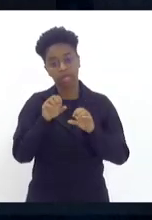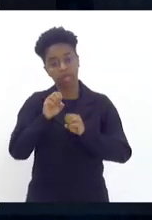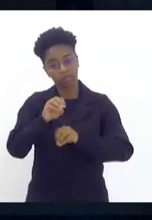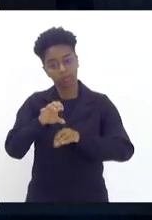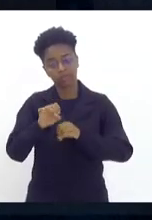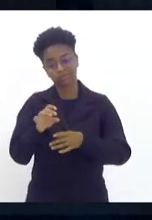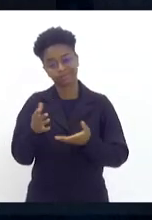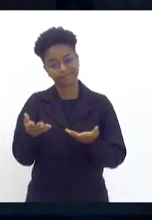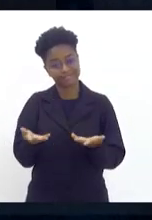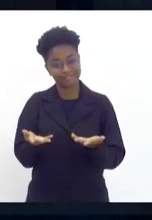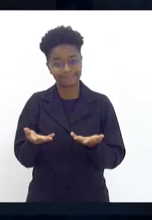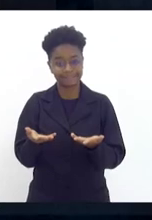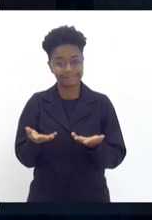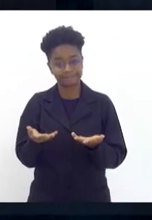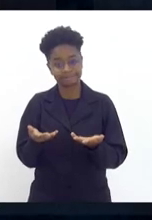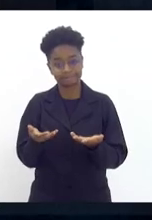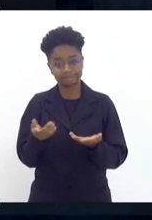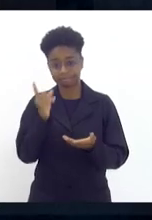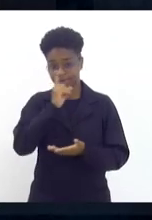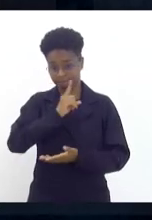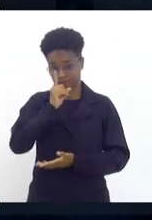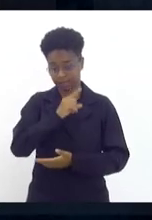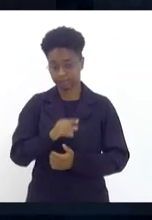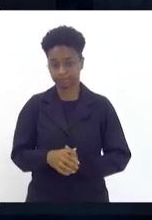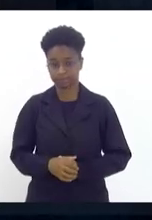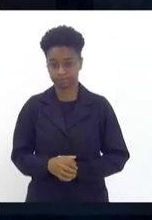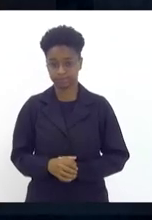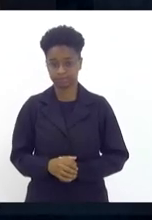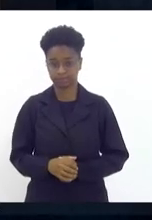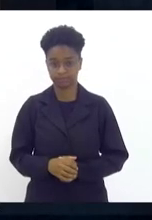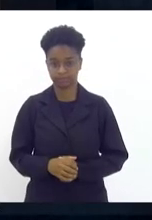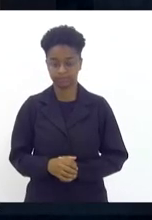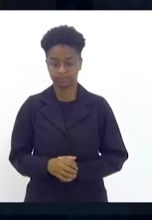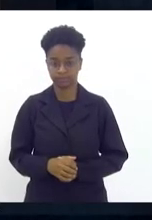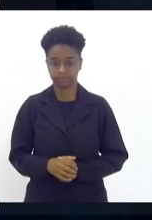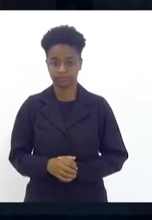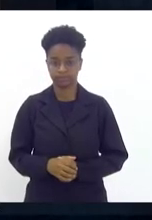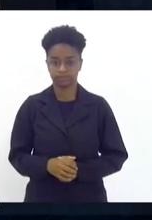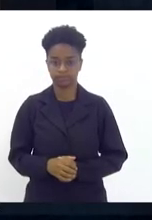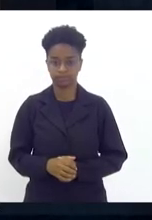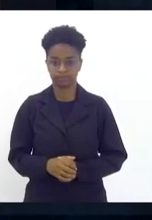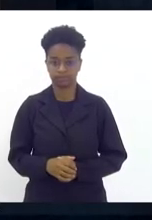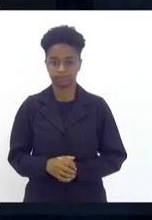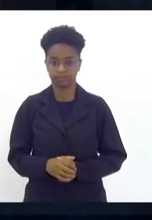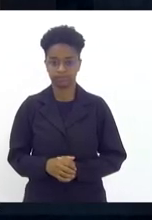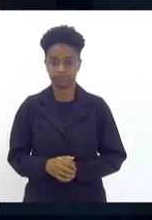ficar, né, ela vai ficar capenga. Próximo, por favor.